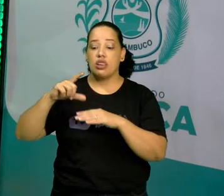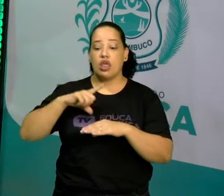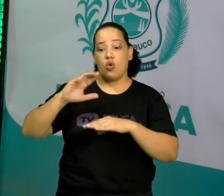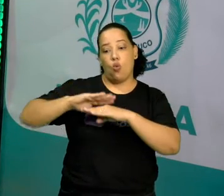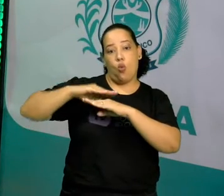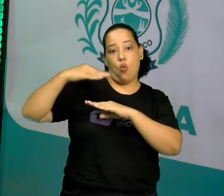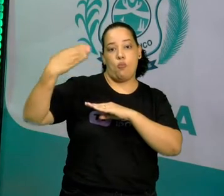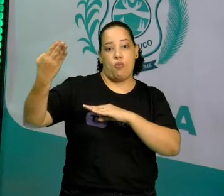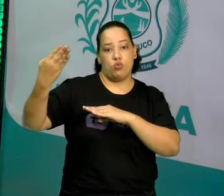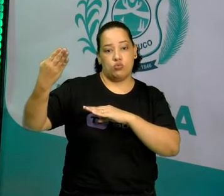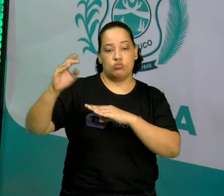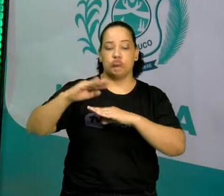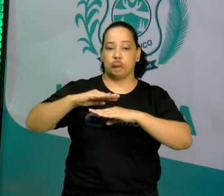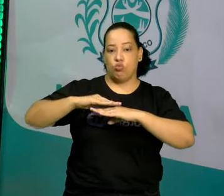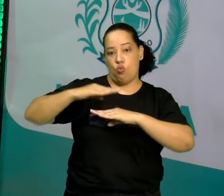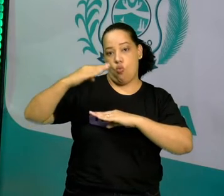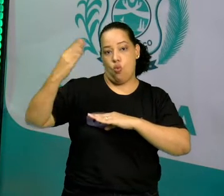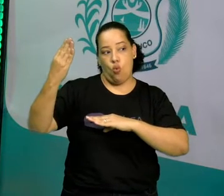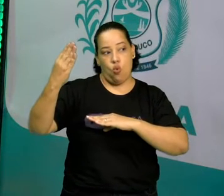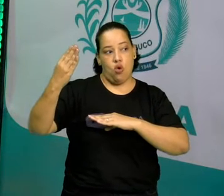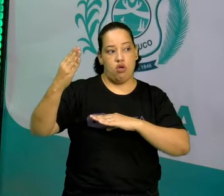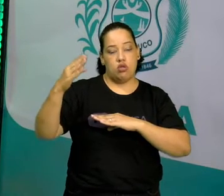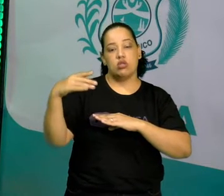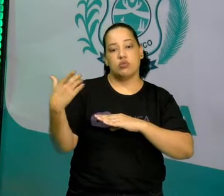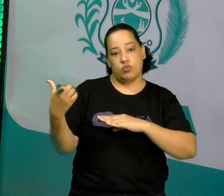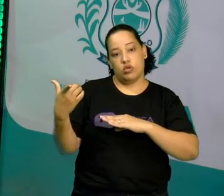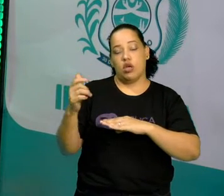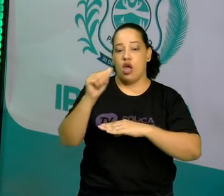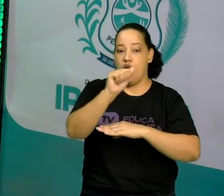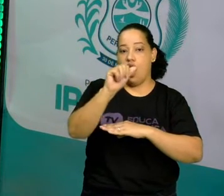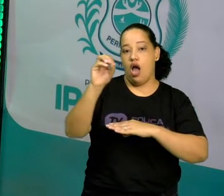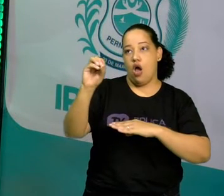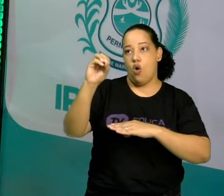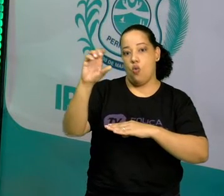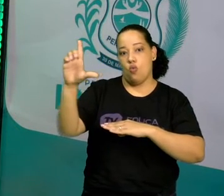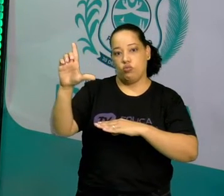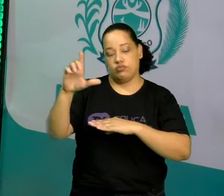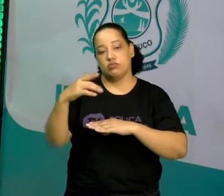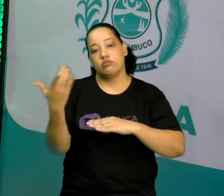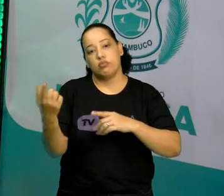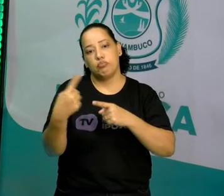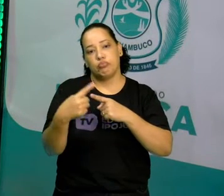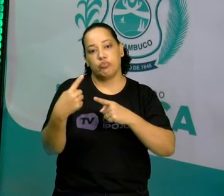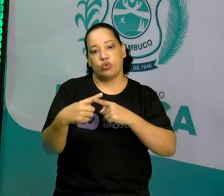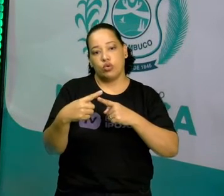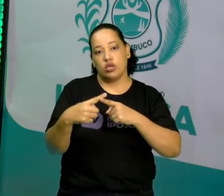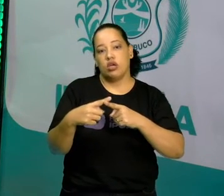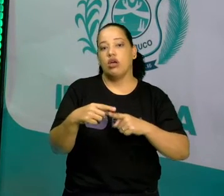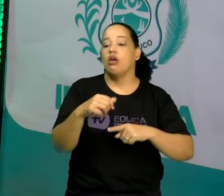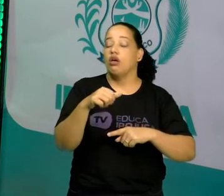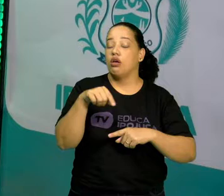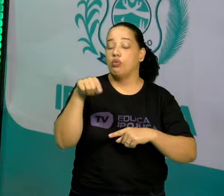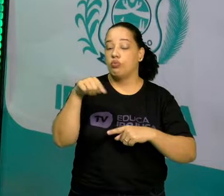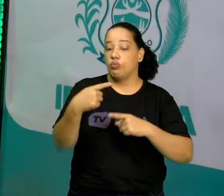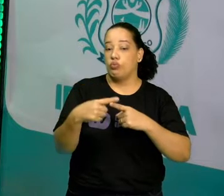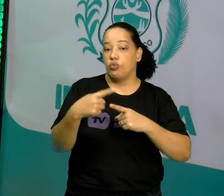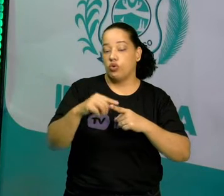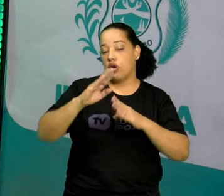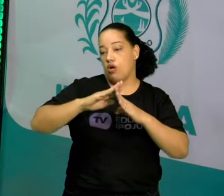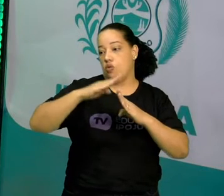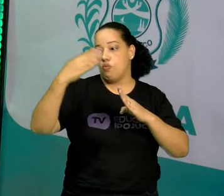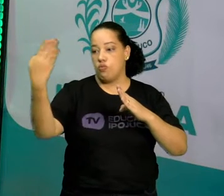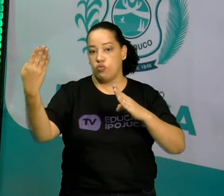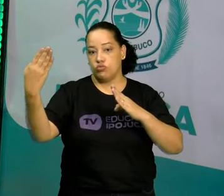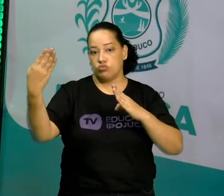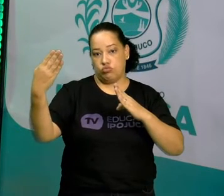lado, por isso que é AO, ângulo oposto, oposto ao lado. O